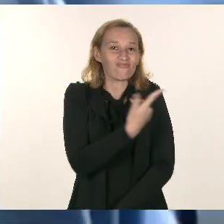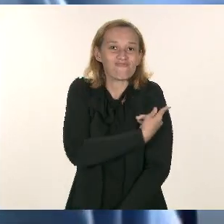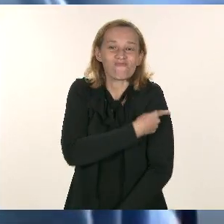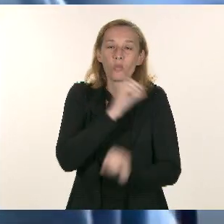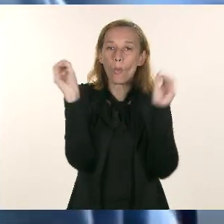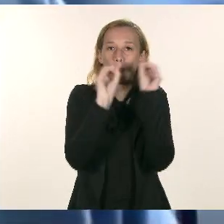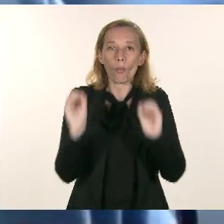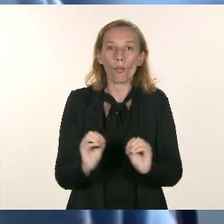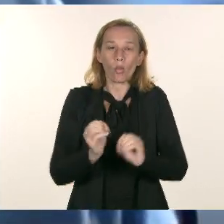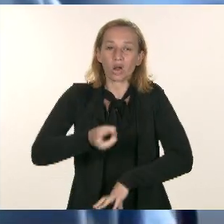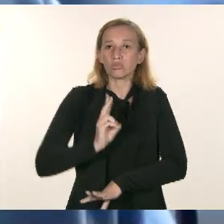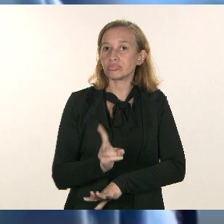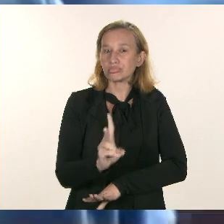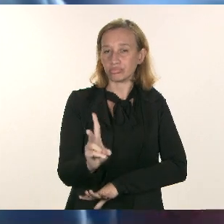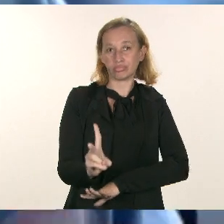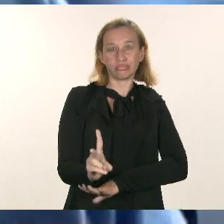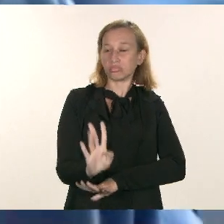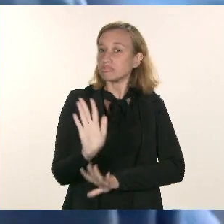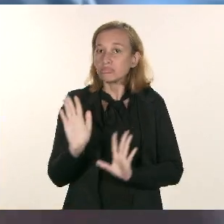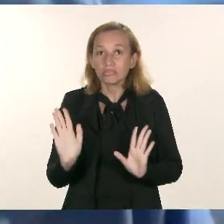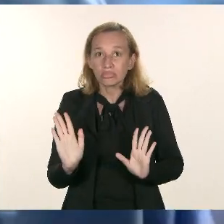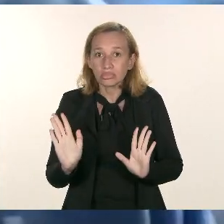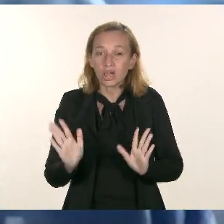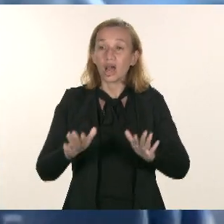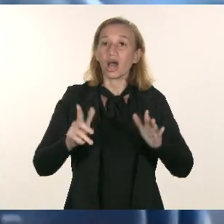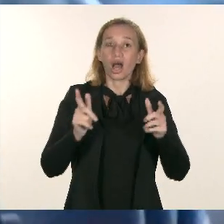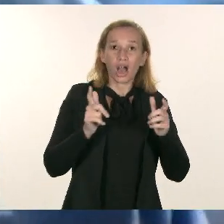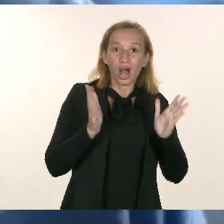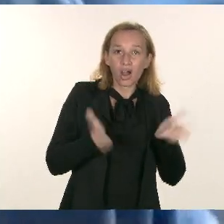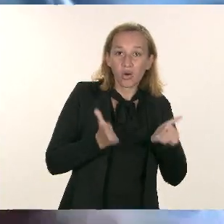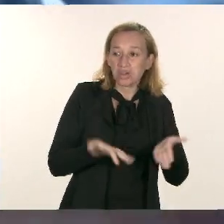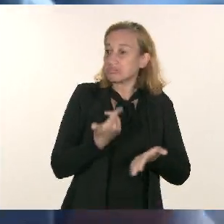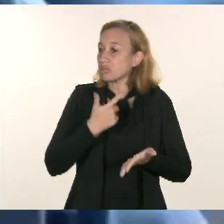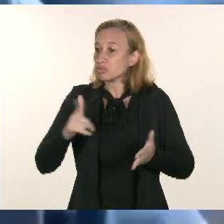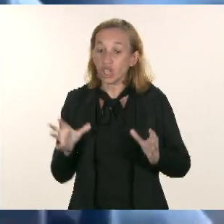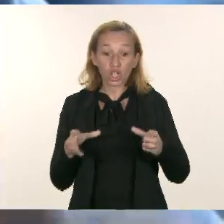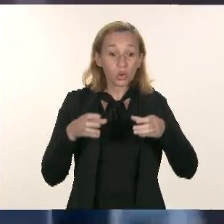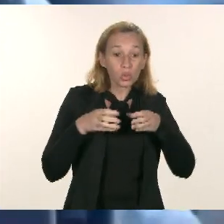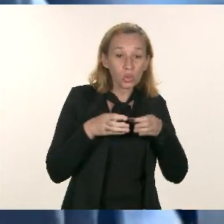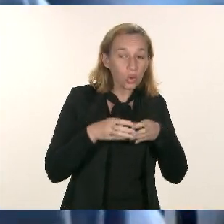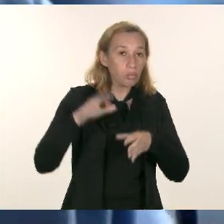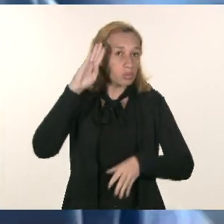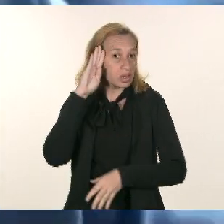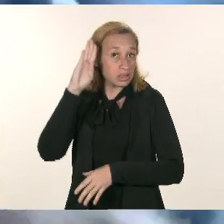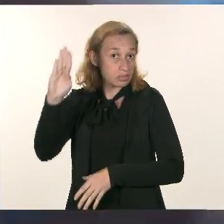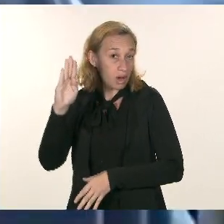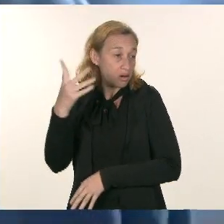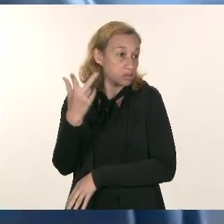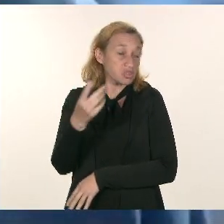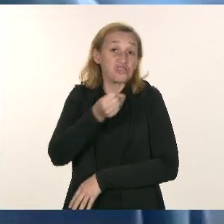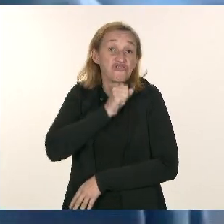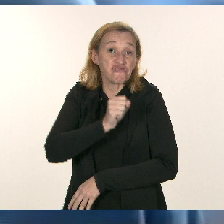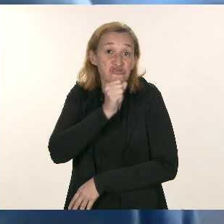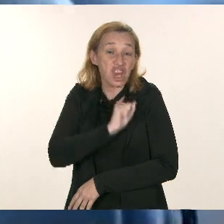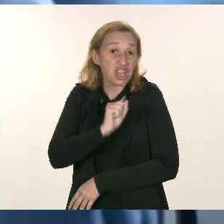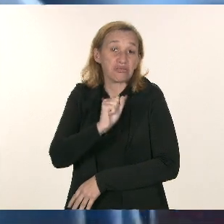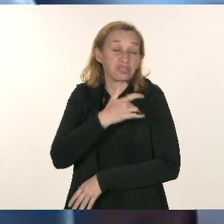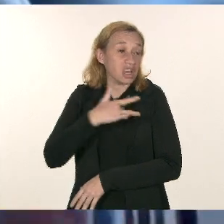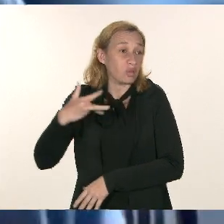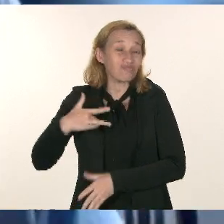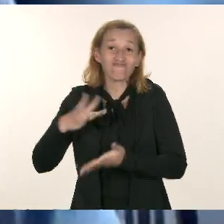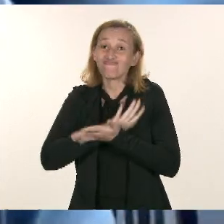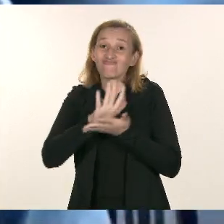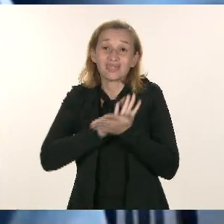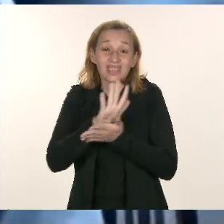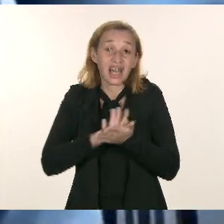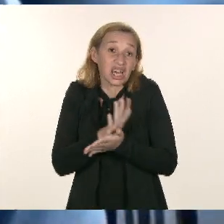dar continuidade. Então, agora não tem nem grupo prioritário de saúde, de idoso, o que dirá da educação,